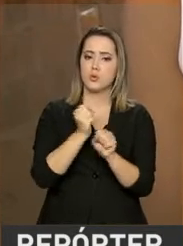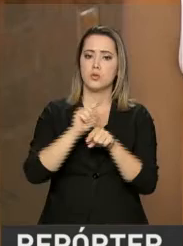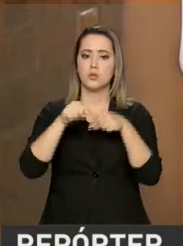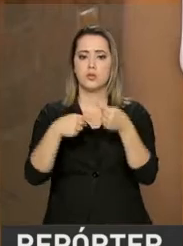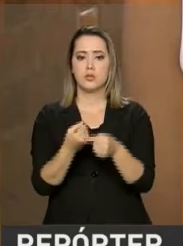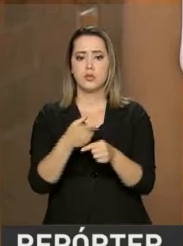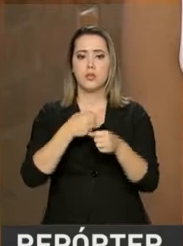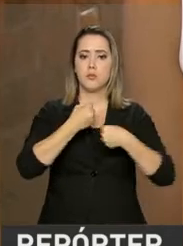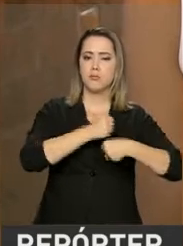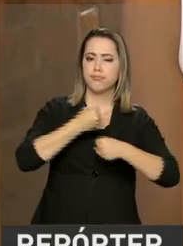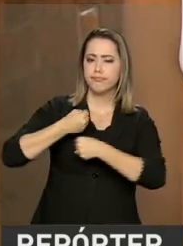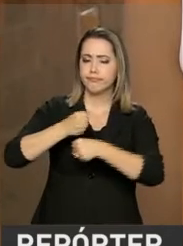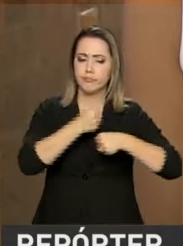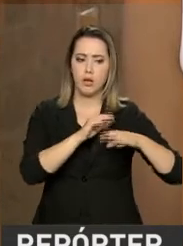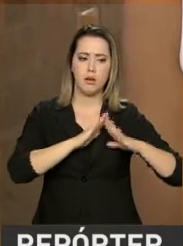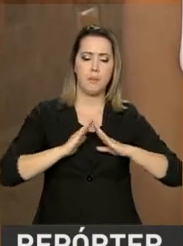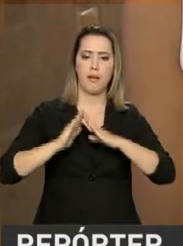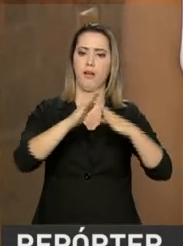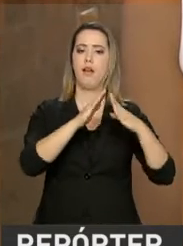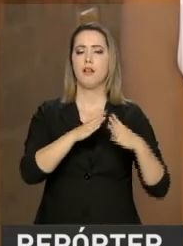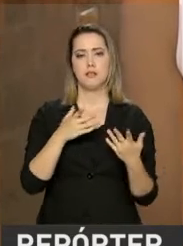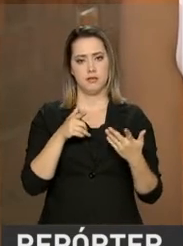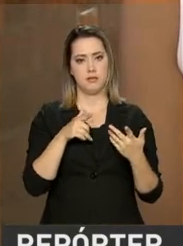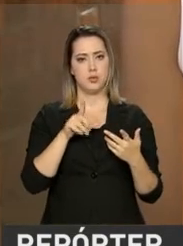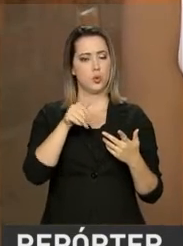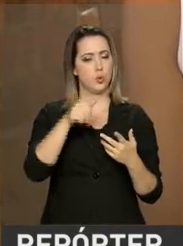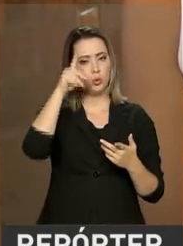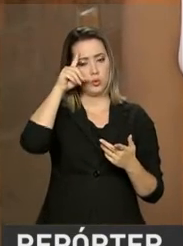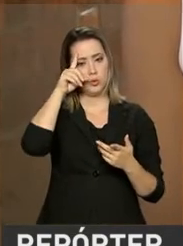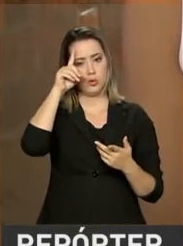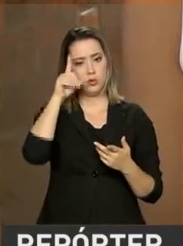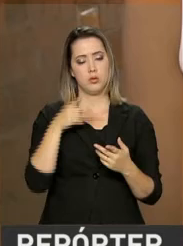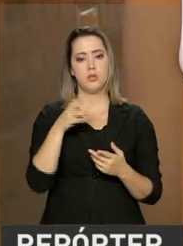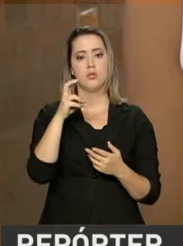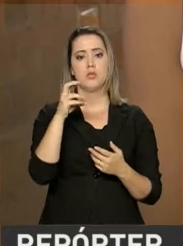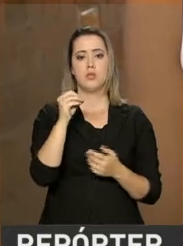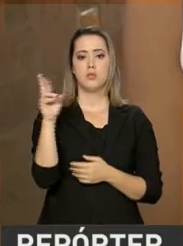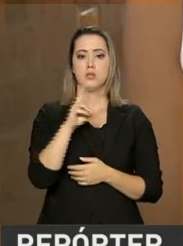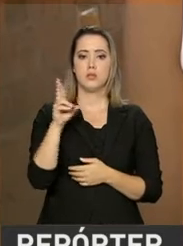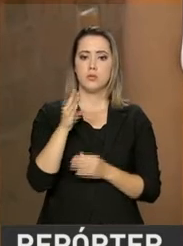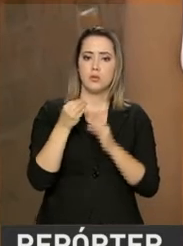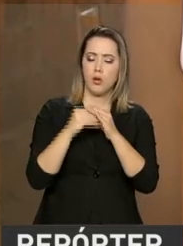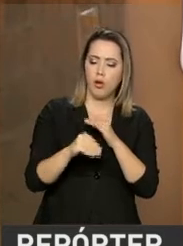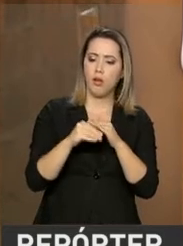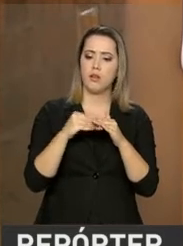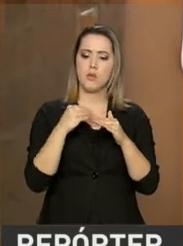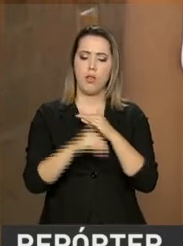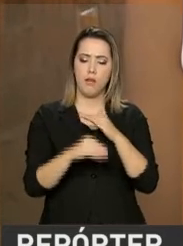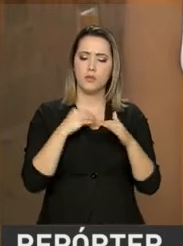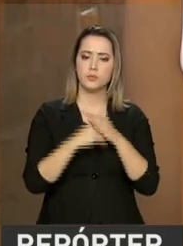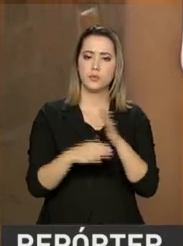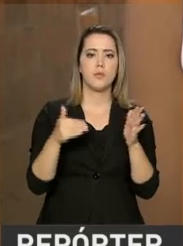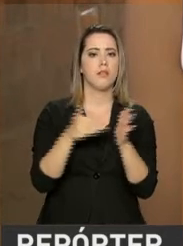casa da senhora palin pa aí ela todo dia e aí eu tirava 150 reais e botar na conta pra mim até